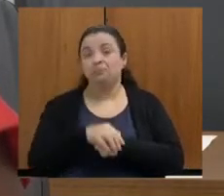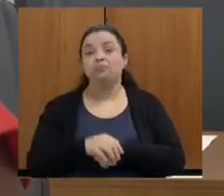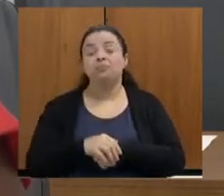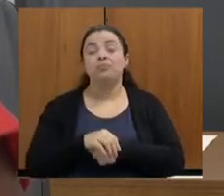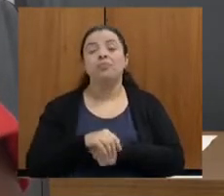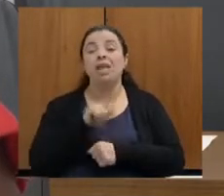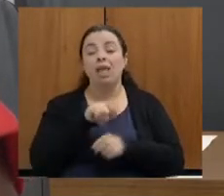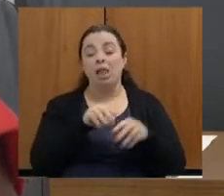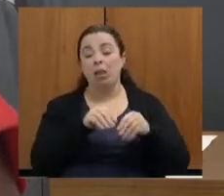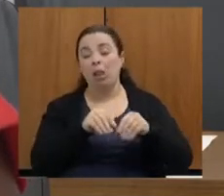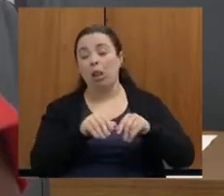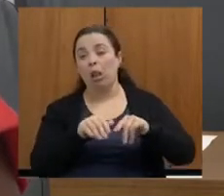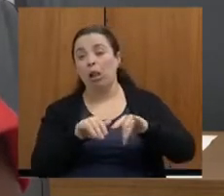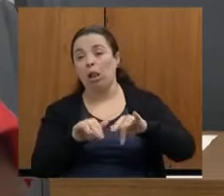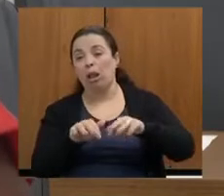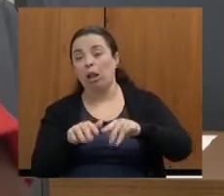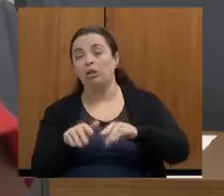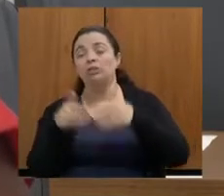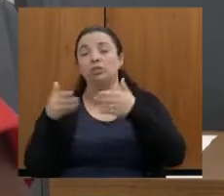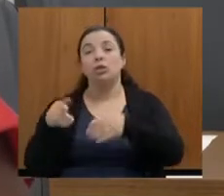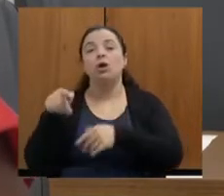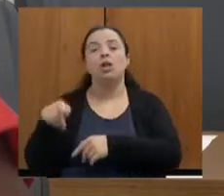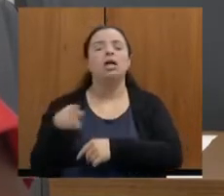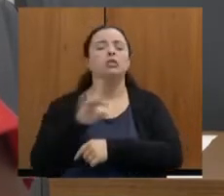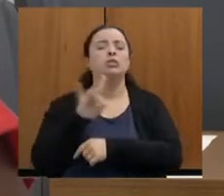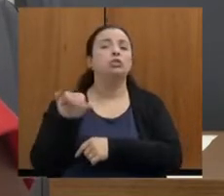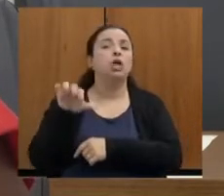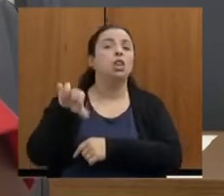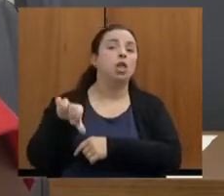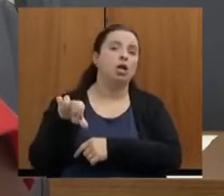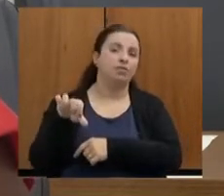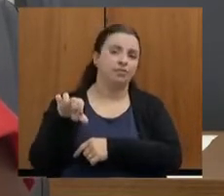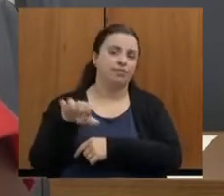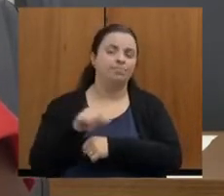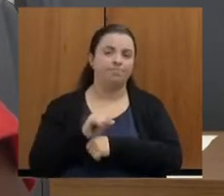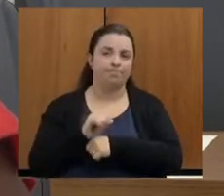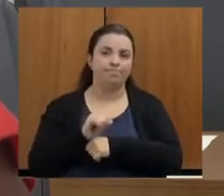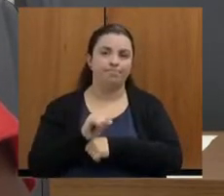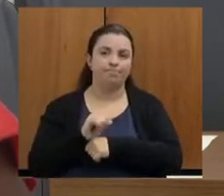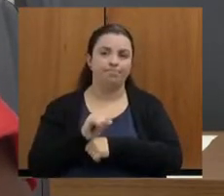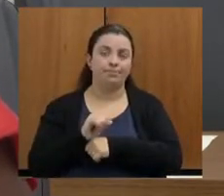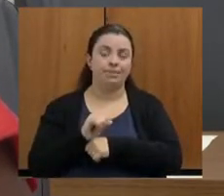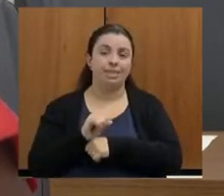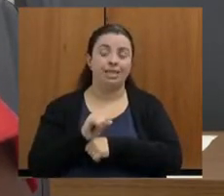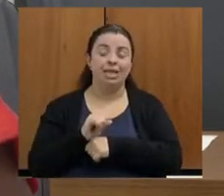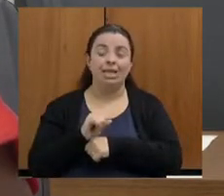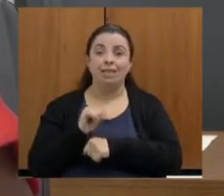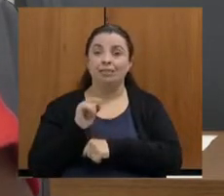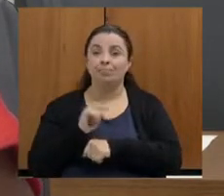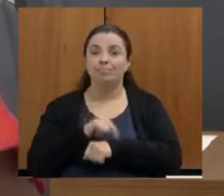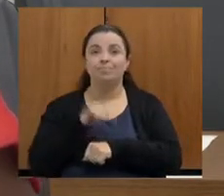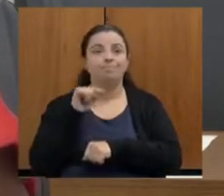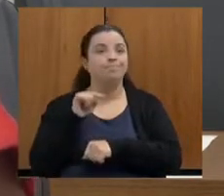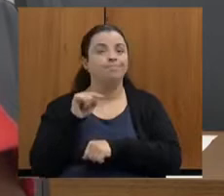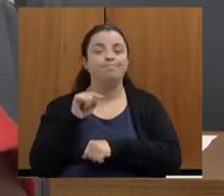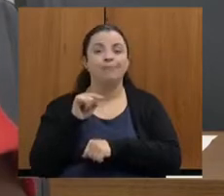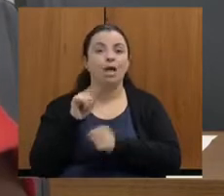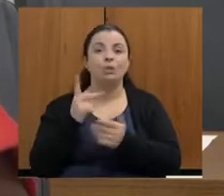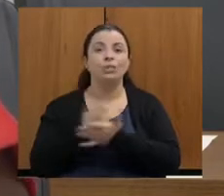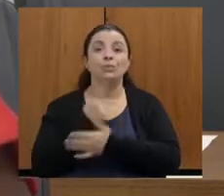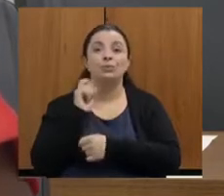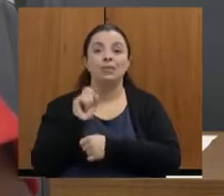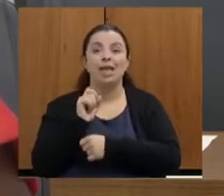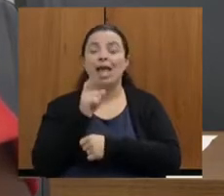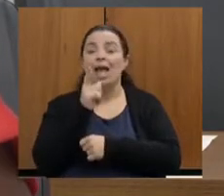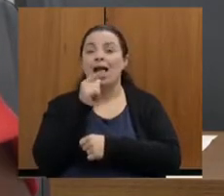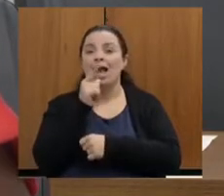em nossa cidade no dia nove e imediatamente a distribuição de a captação